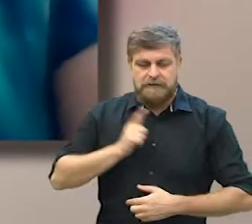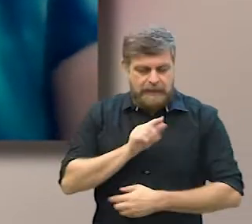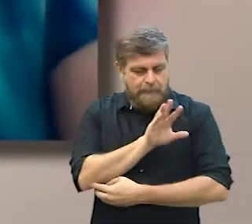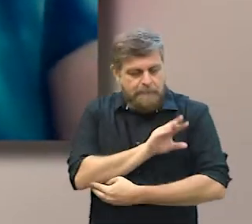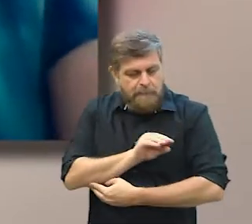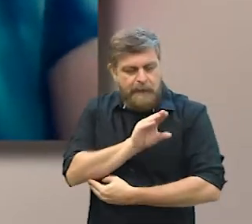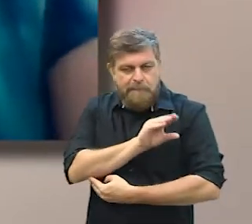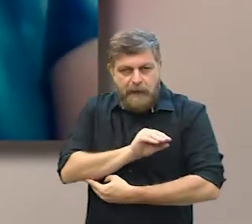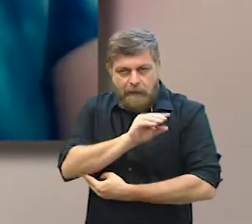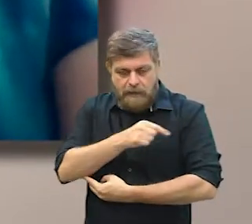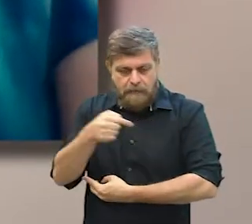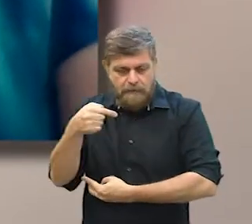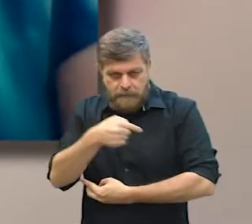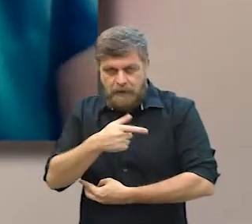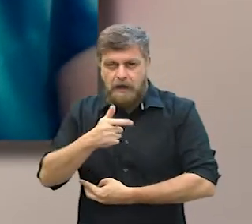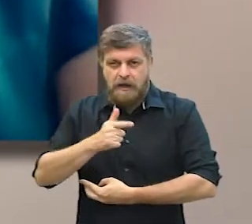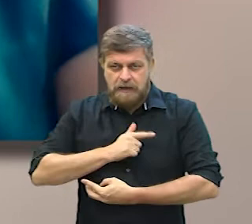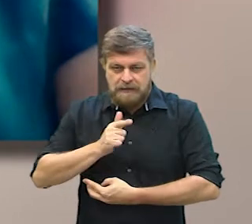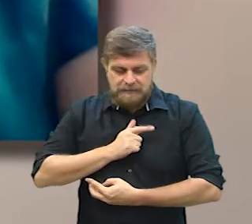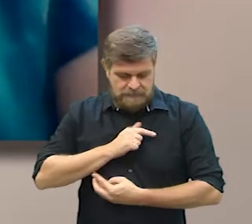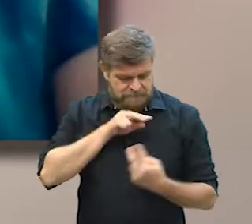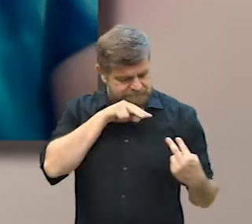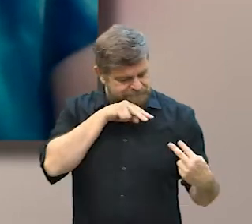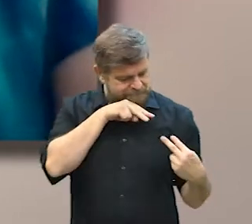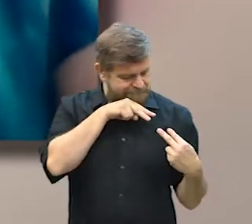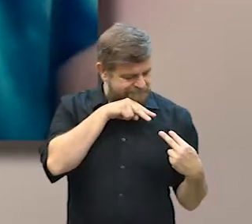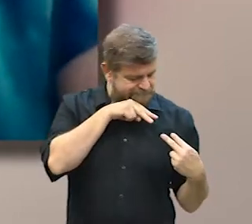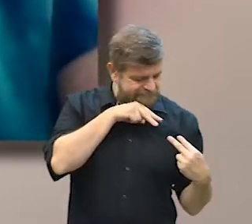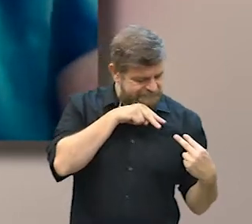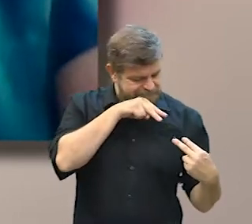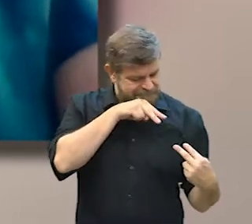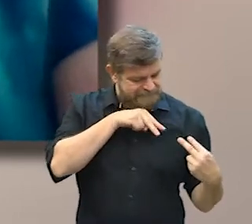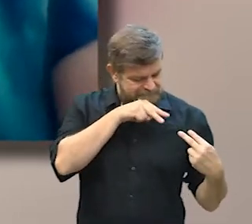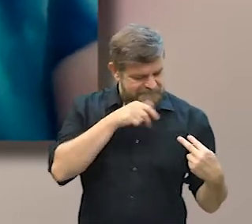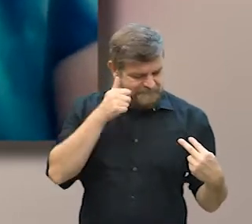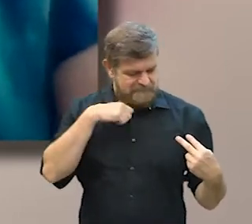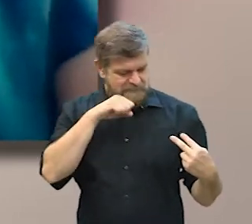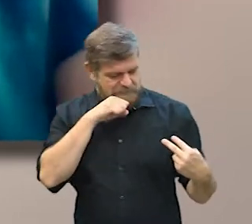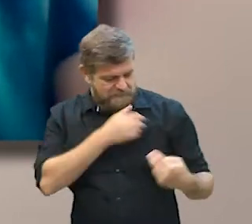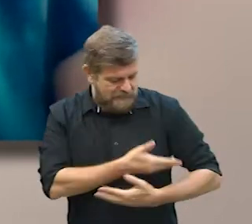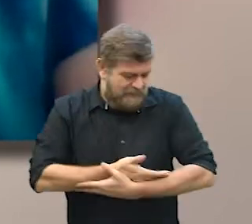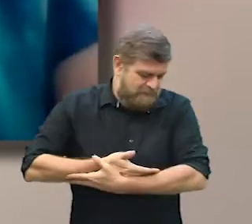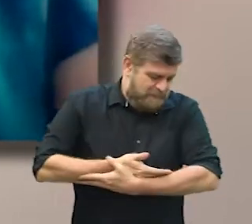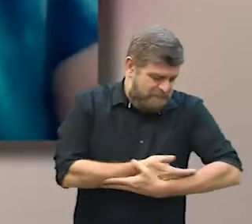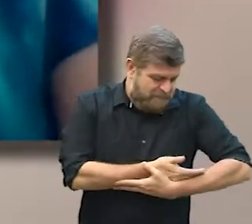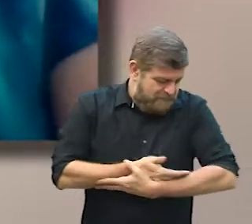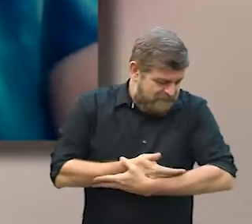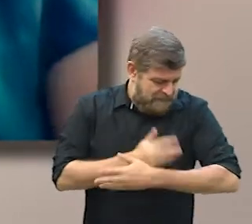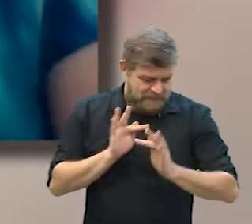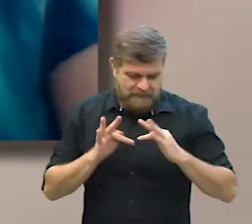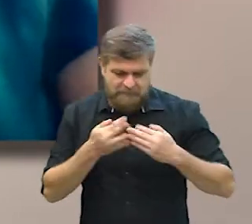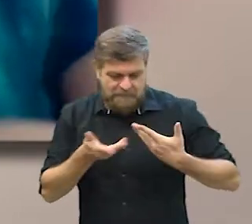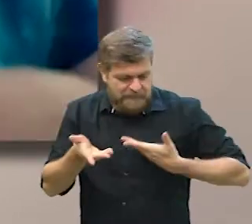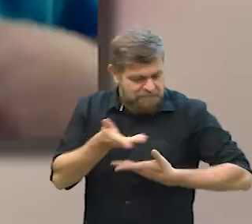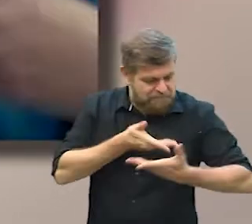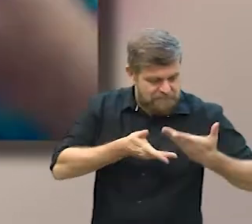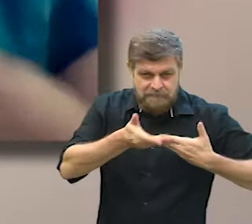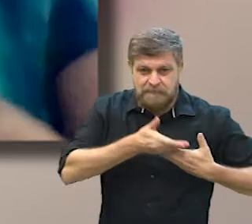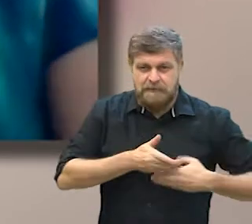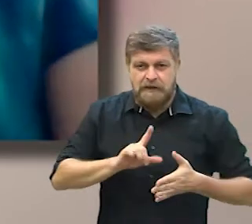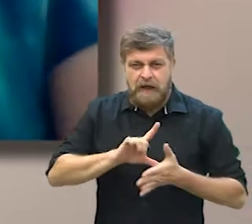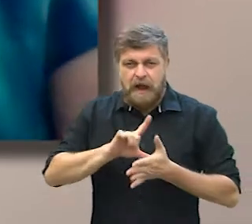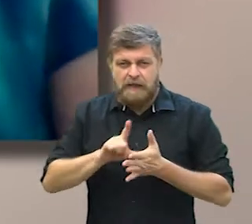fazer esses balbucios, tem um maior contato, né, ocular, contato social com a família, e